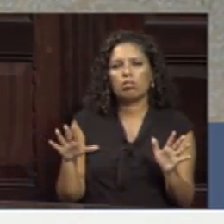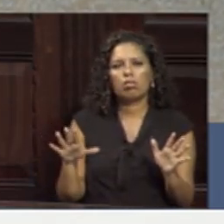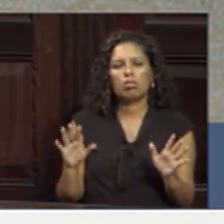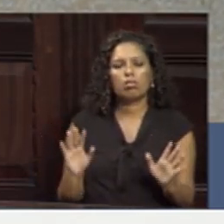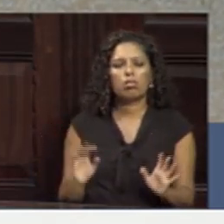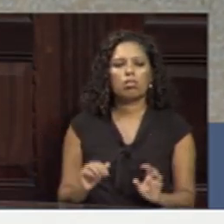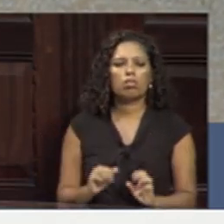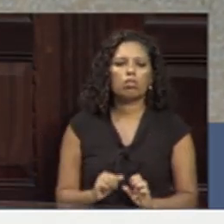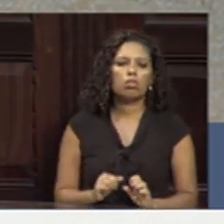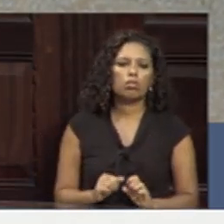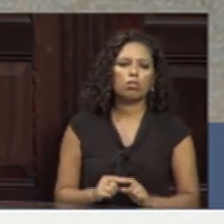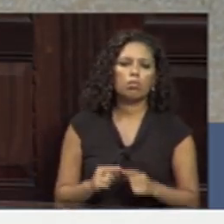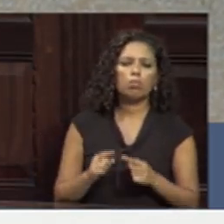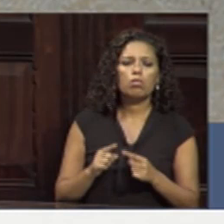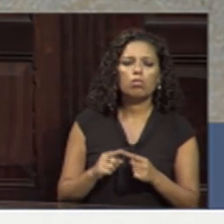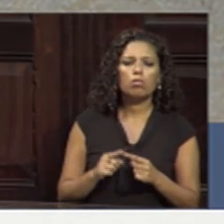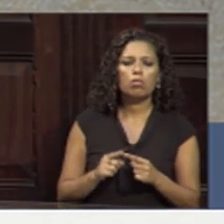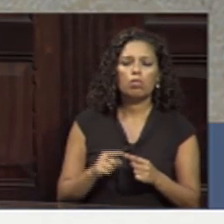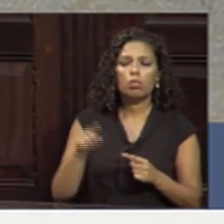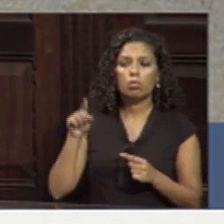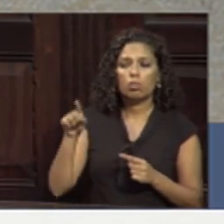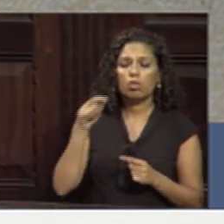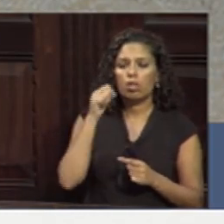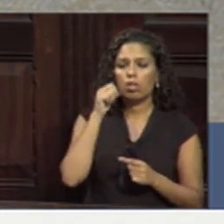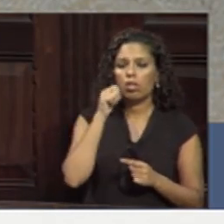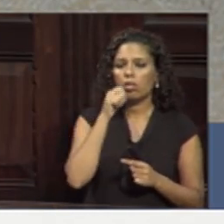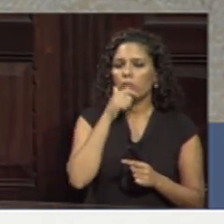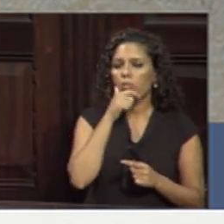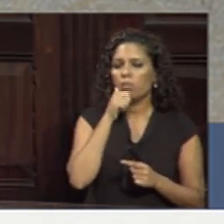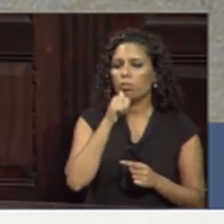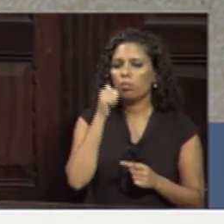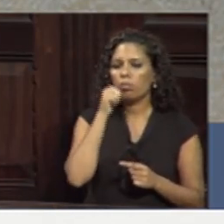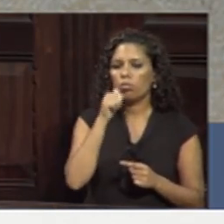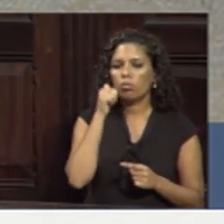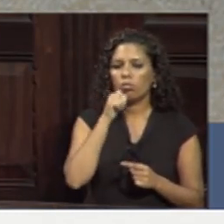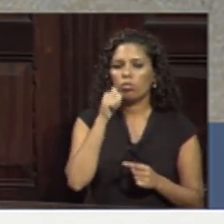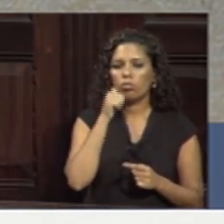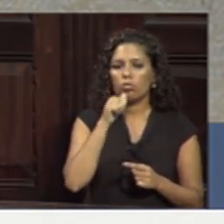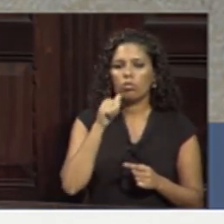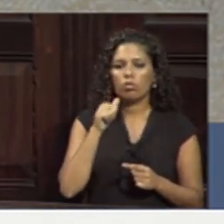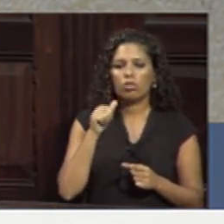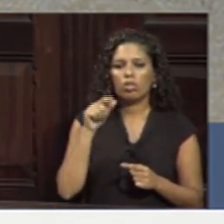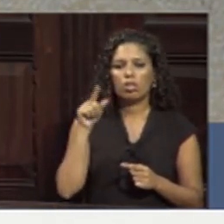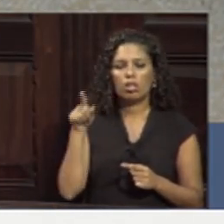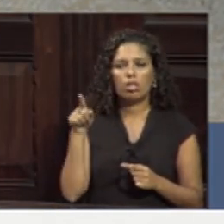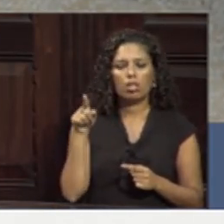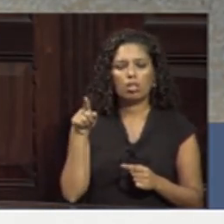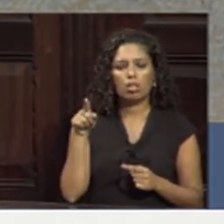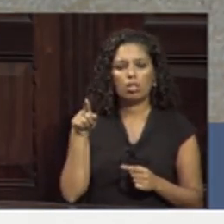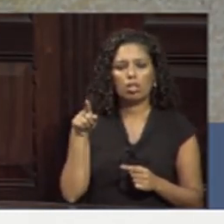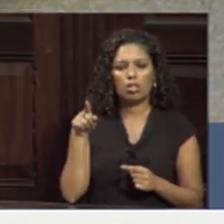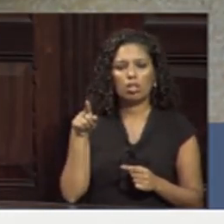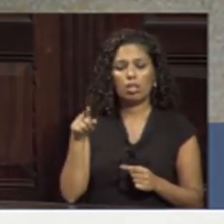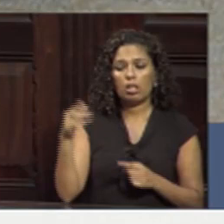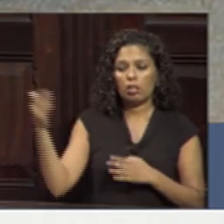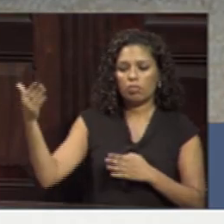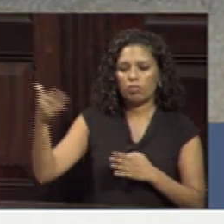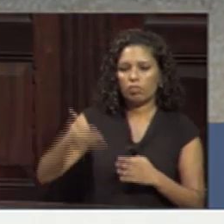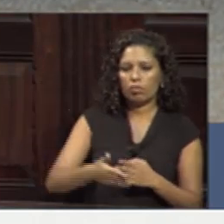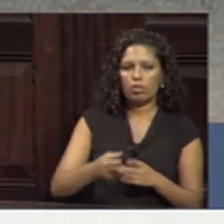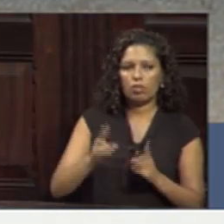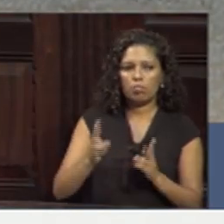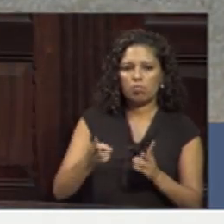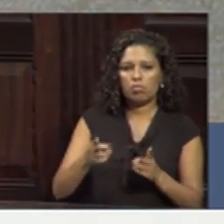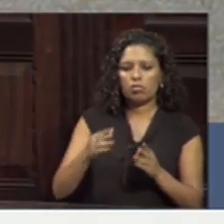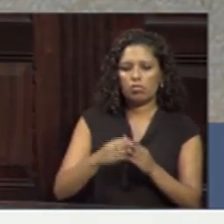Primeiro, porque a Marielle teve uma grande passagem aqui na Assembleia Legislativa,